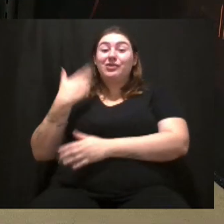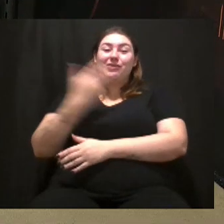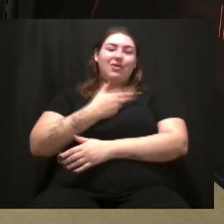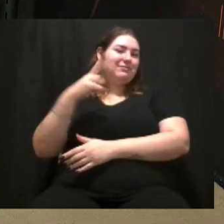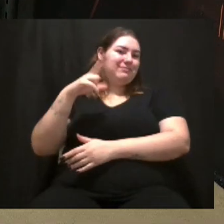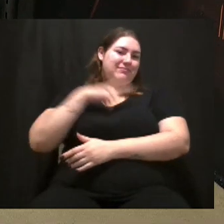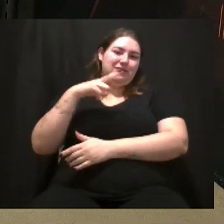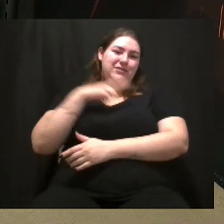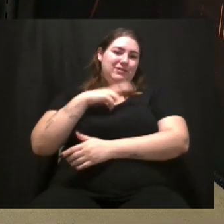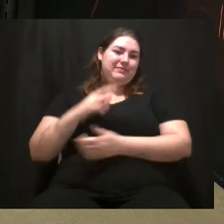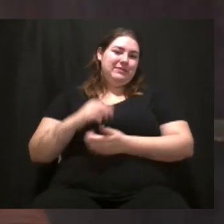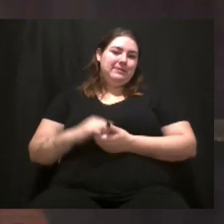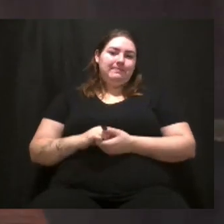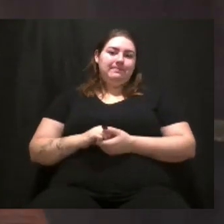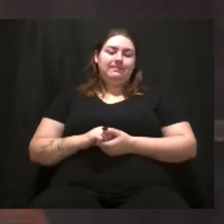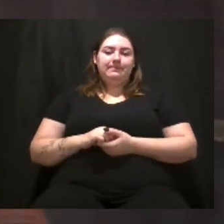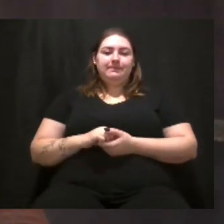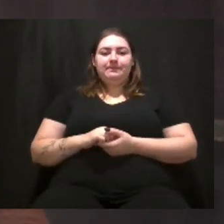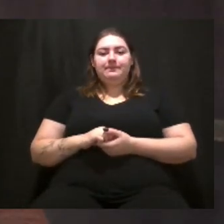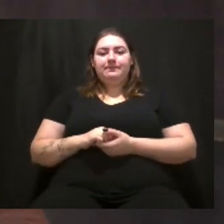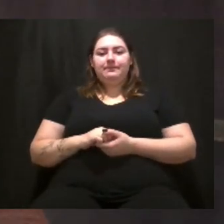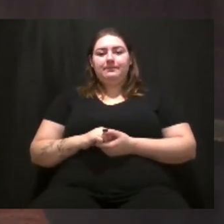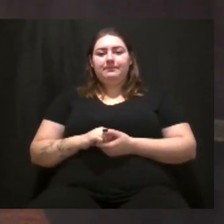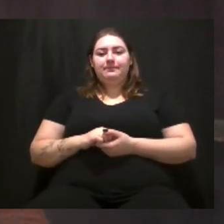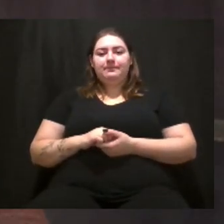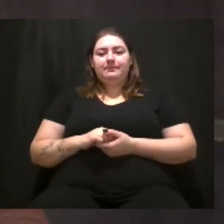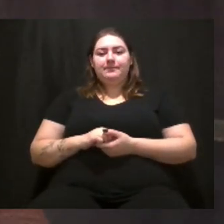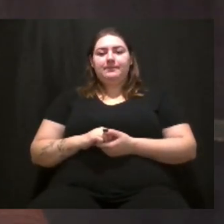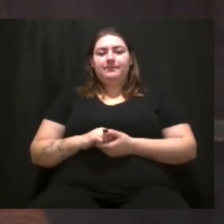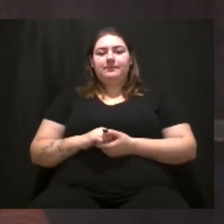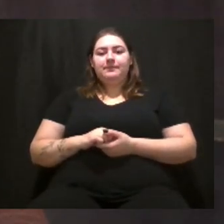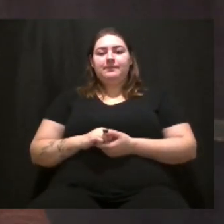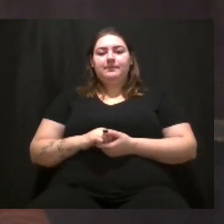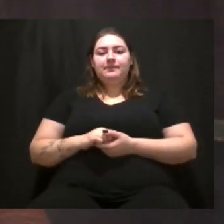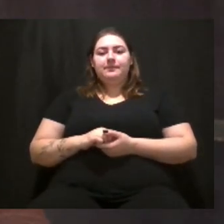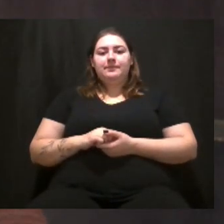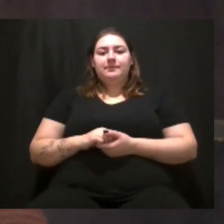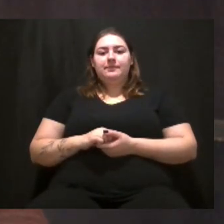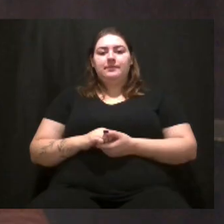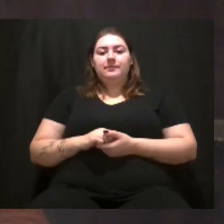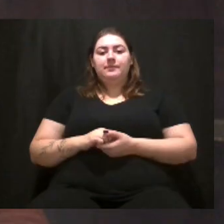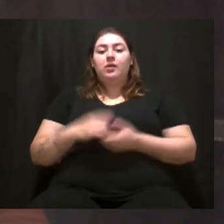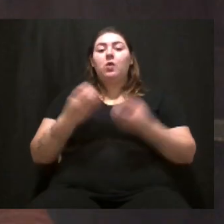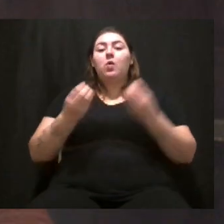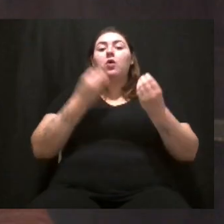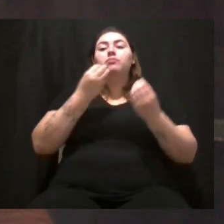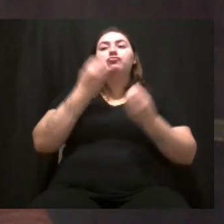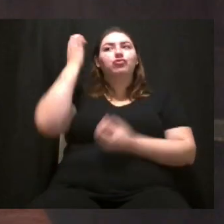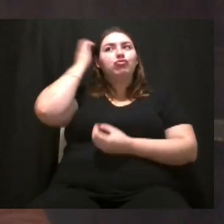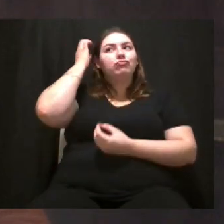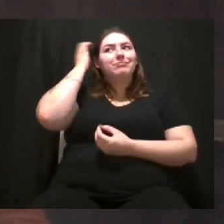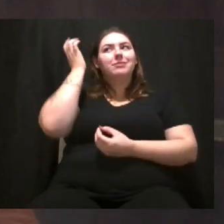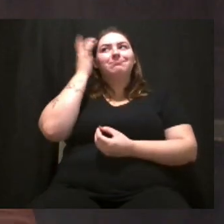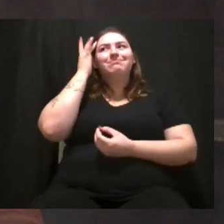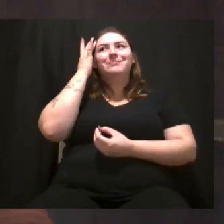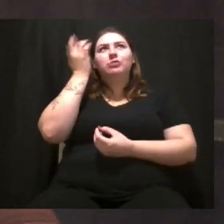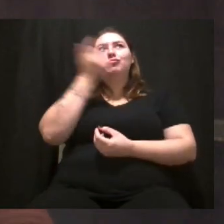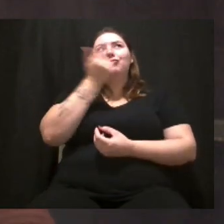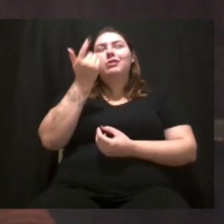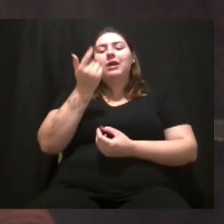acho que não vai ter como a gente não se culpar. Não tem, né? Não tem. O ser humano, ele sempre carrega uma culpa,